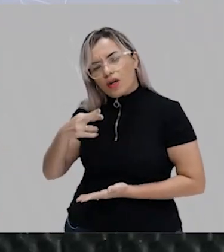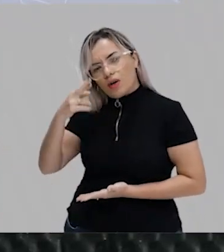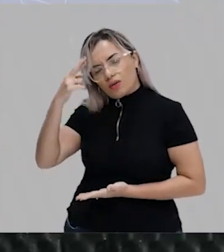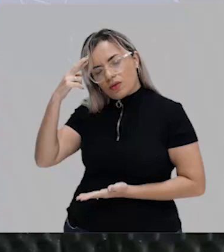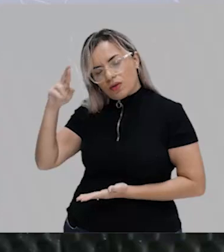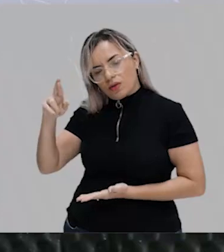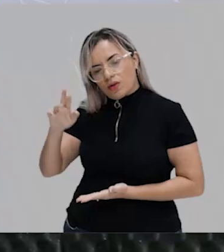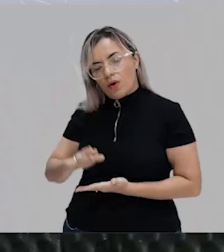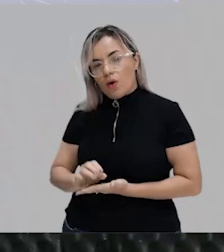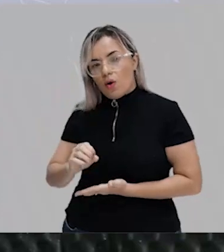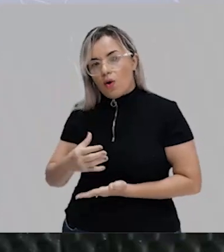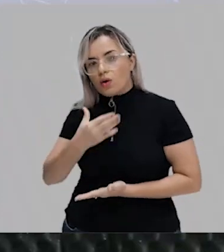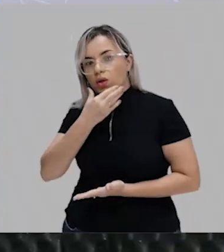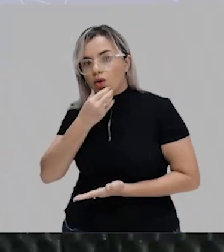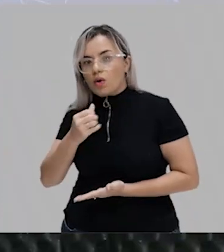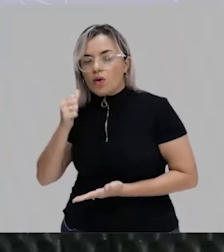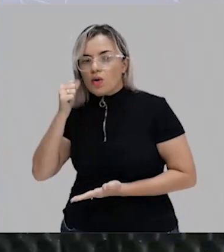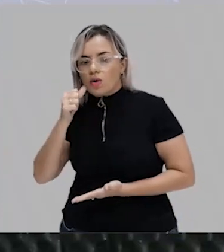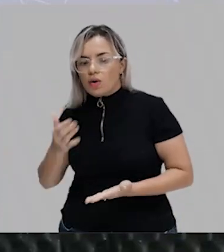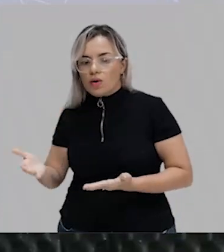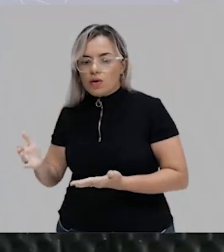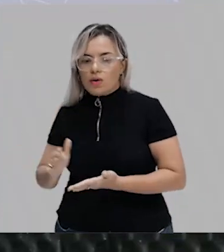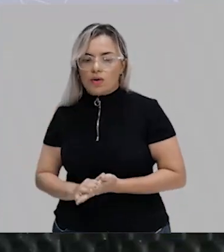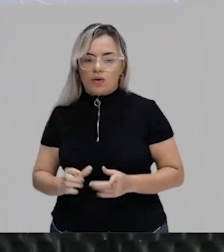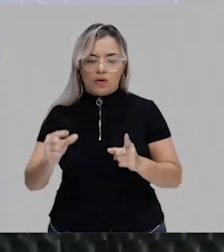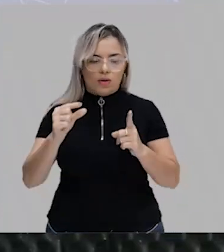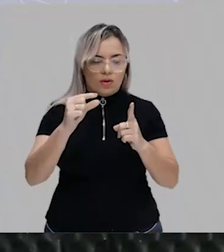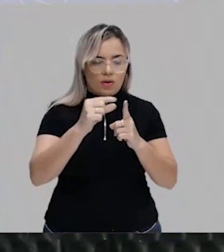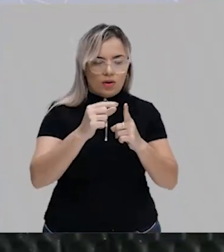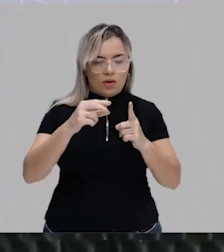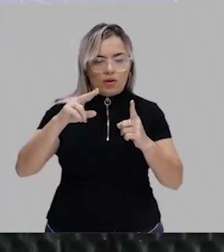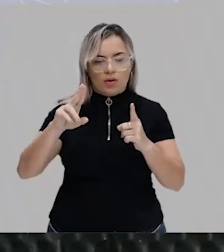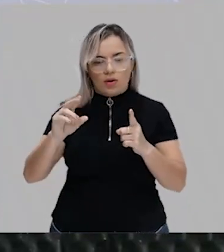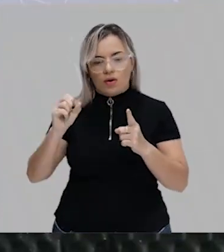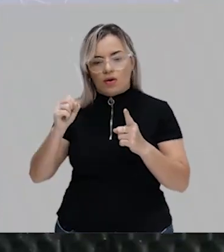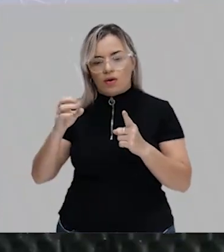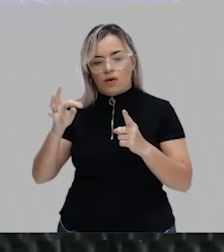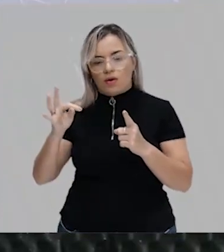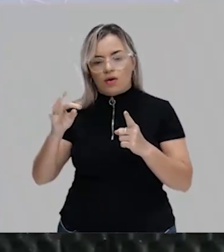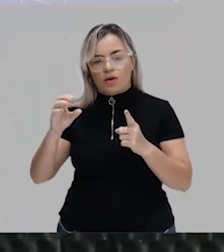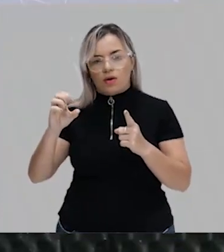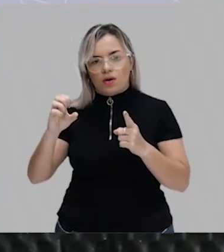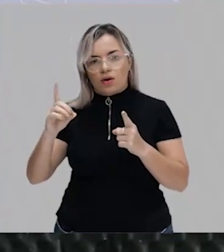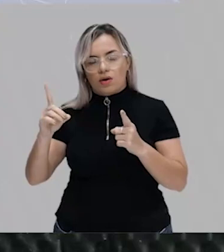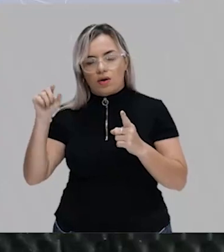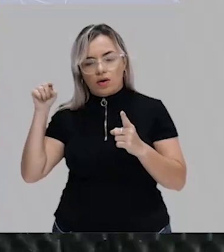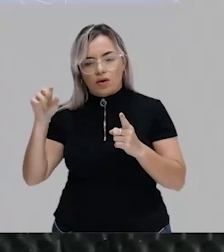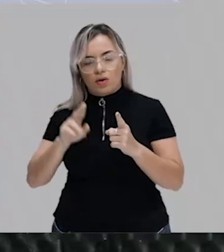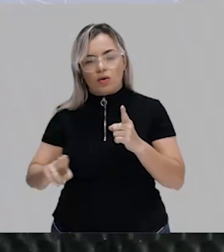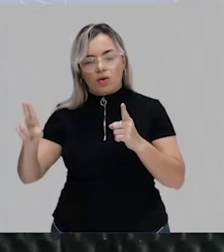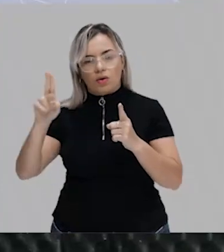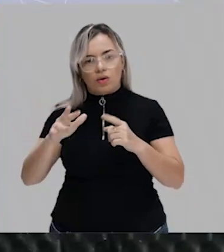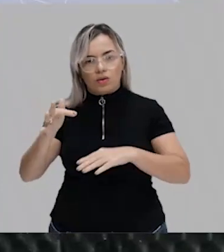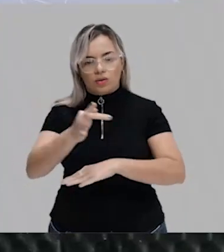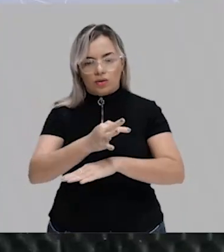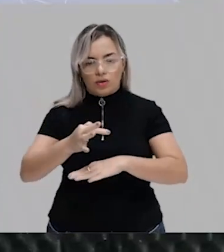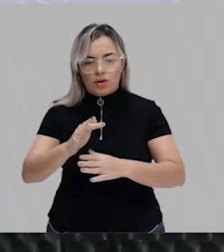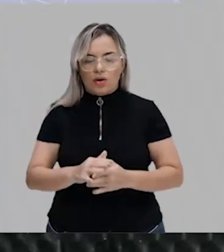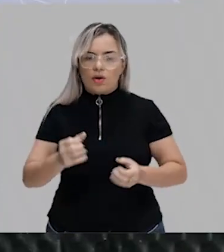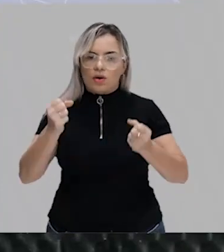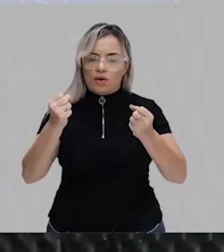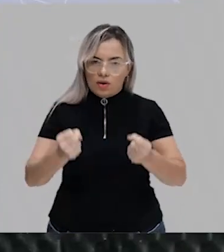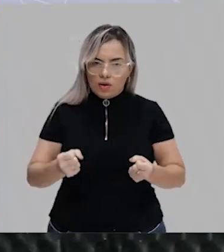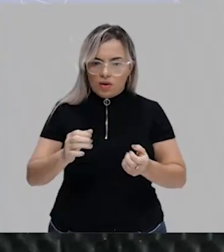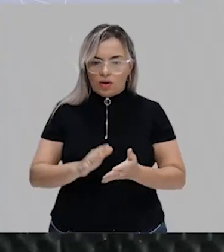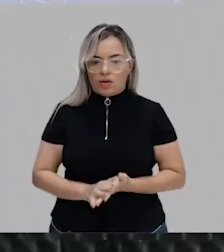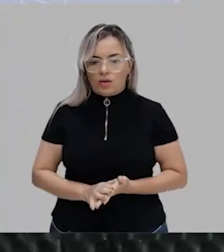Como está a senhora? Observe que o ste já vai para uma formalidade, tá? Ah, eu posso utilizar o você?